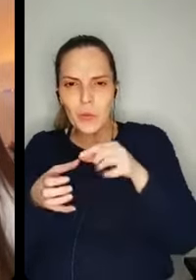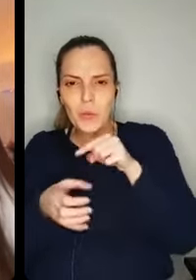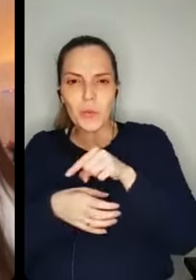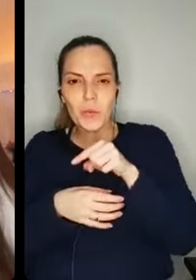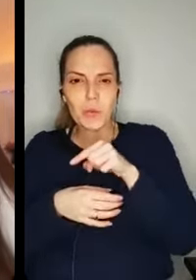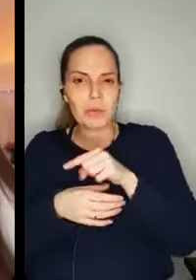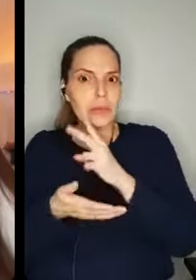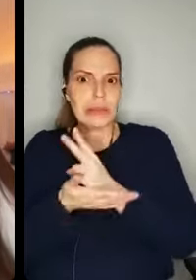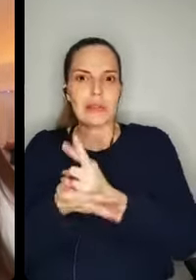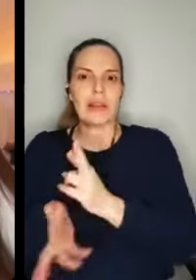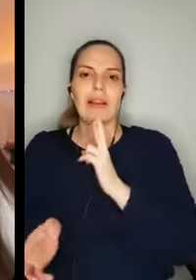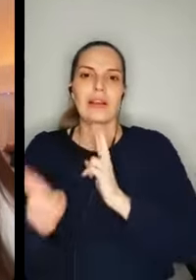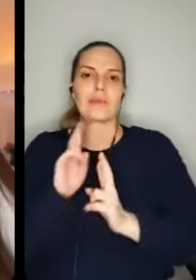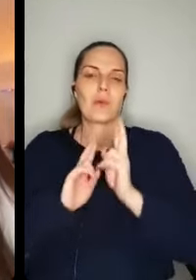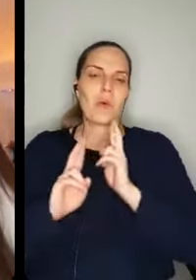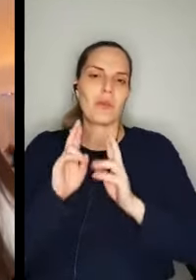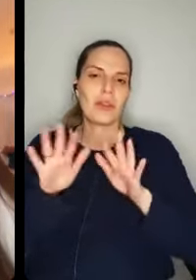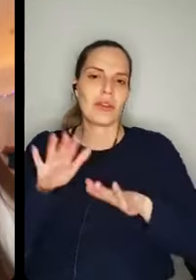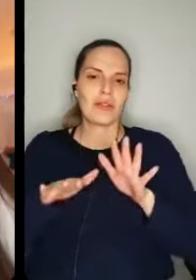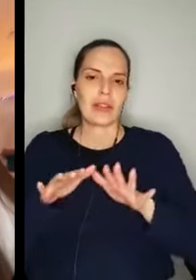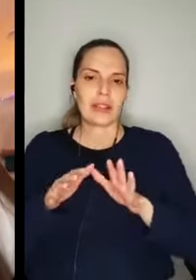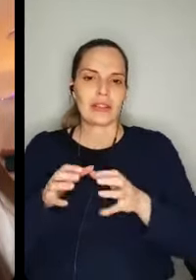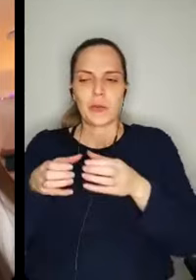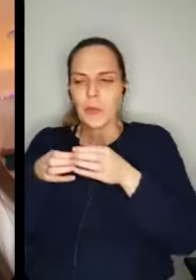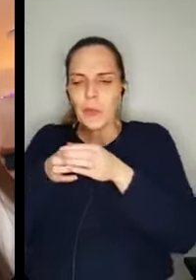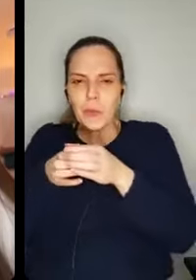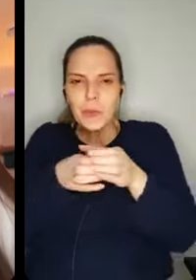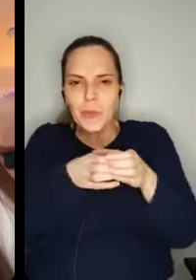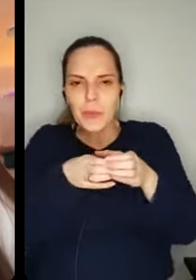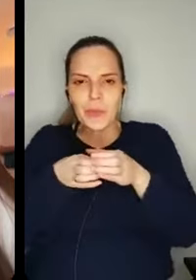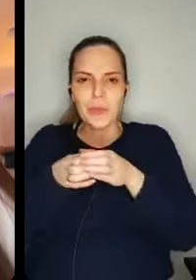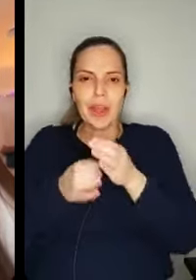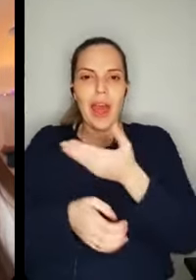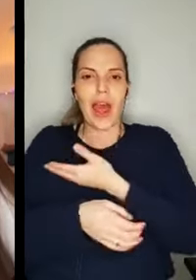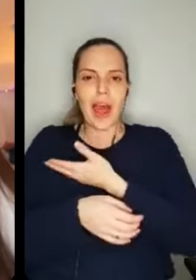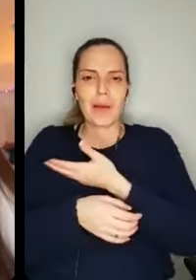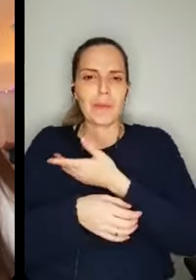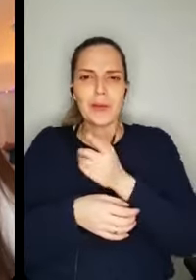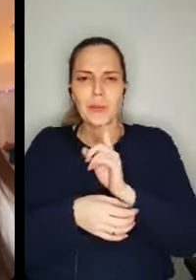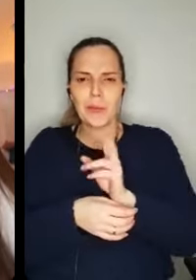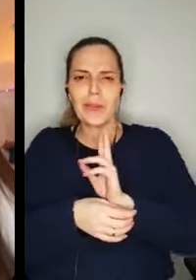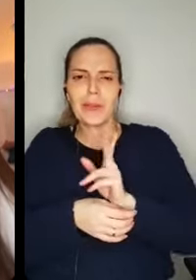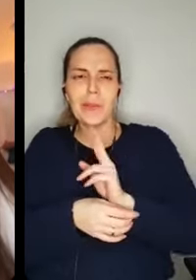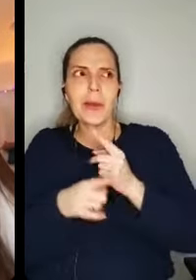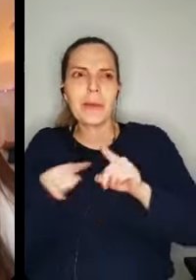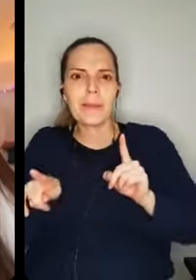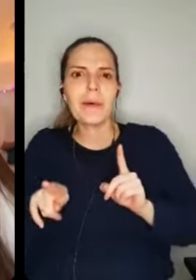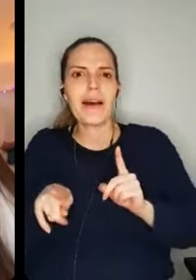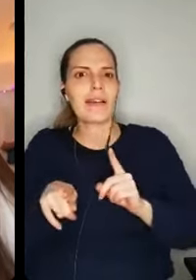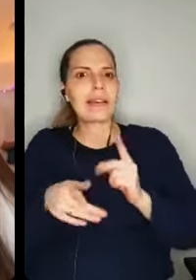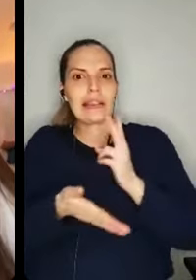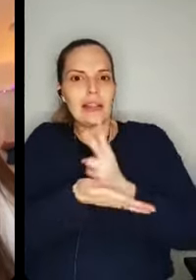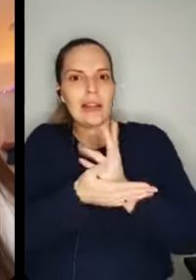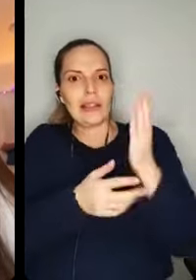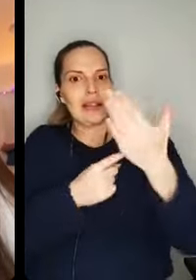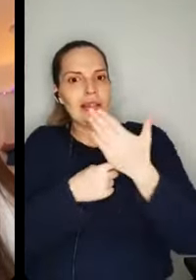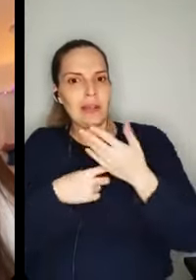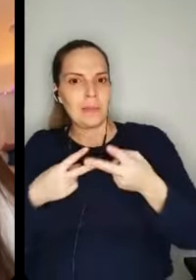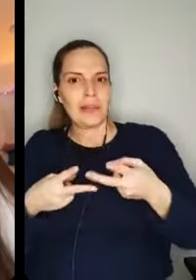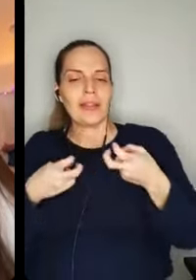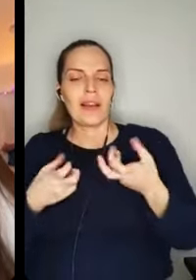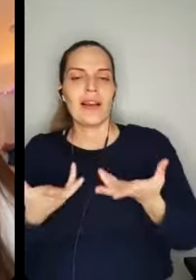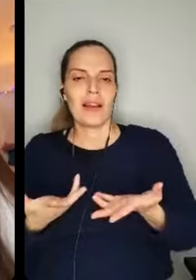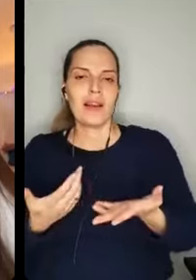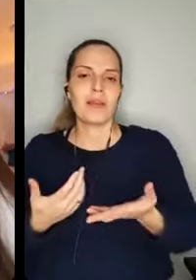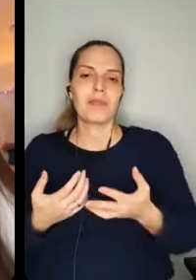e talvez do mesmo grupinho, assim, de amigos, o pessoal está sempre bem prestativo ali, bem colaborativo, né? Acho que essa relação entre os alunos